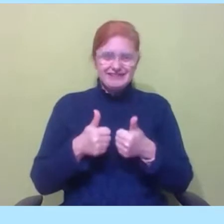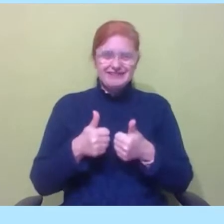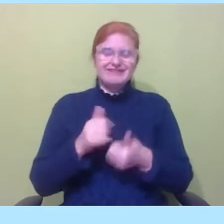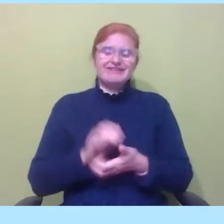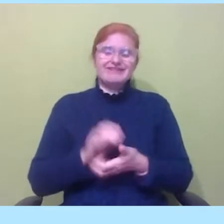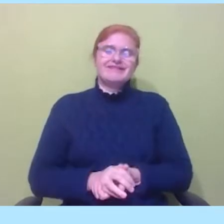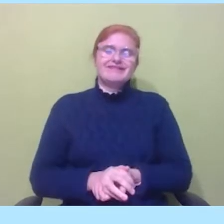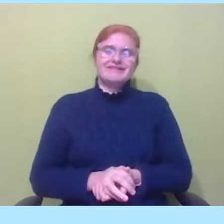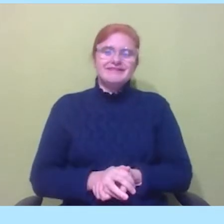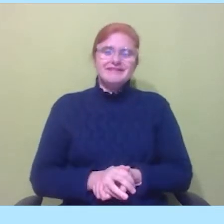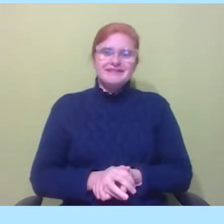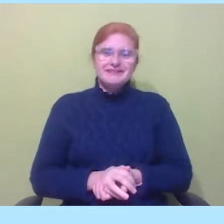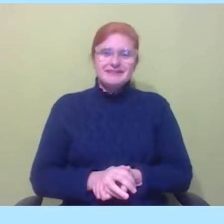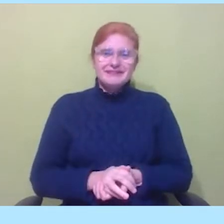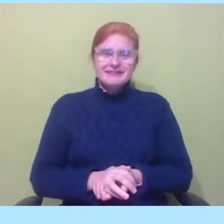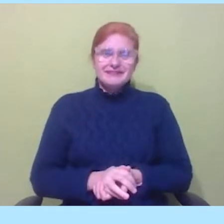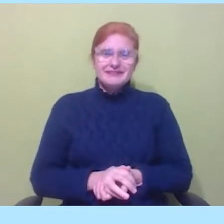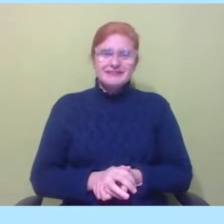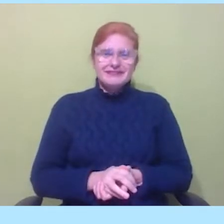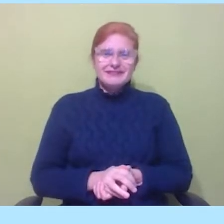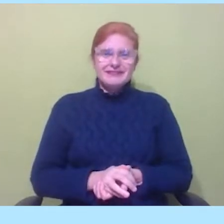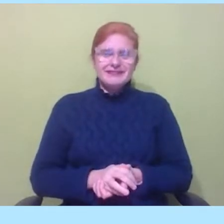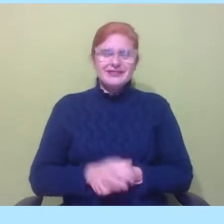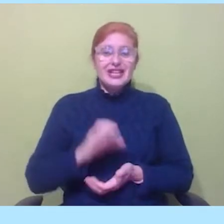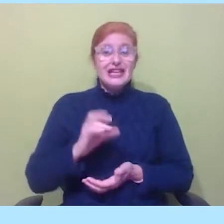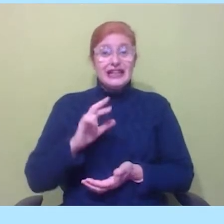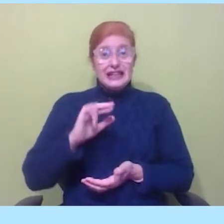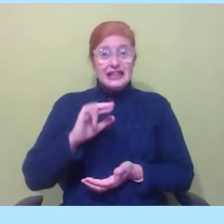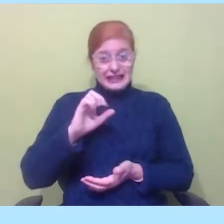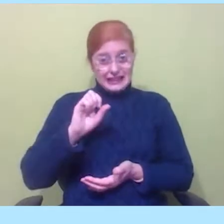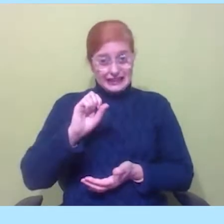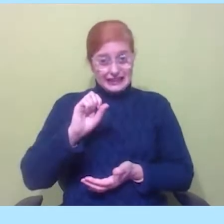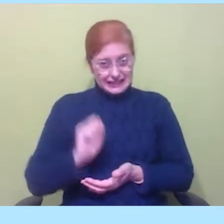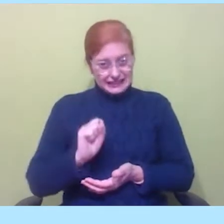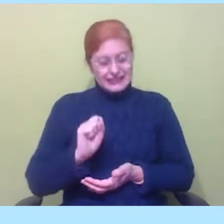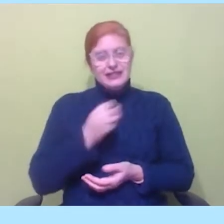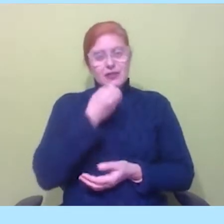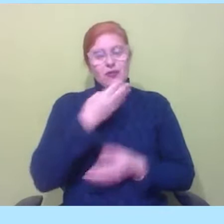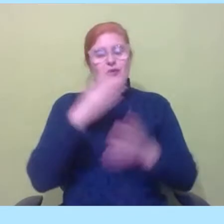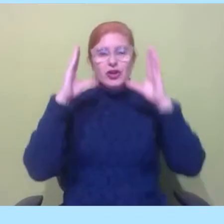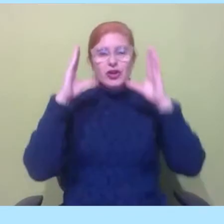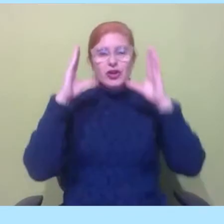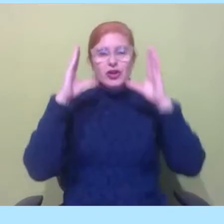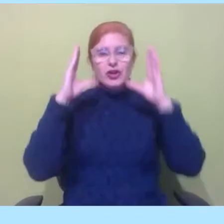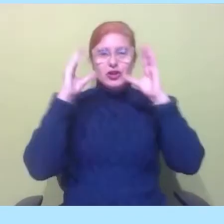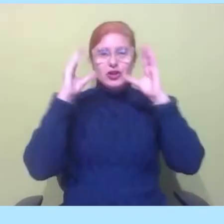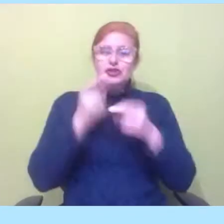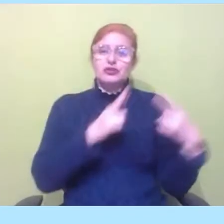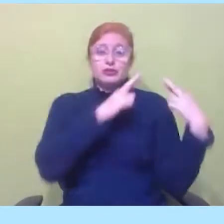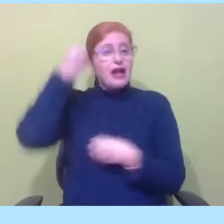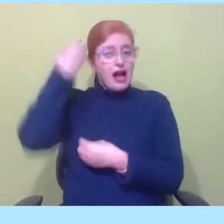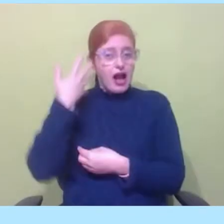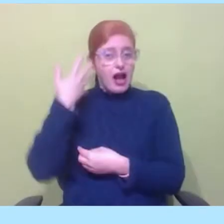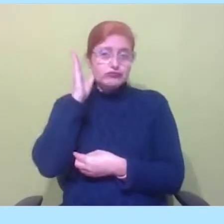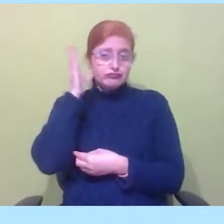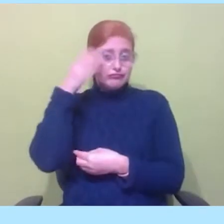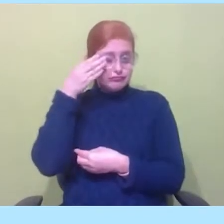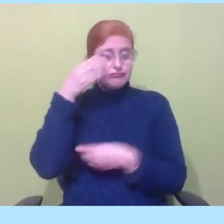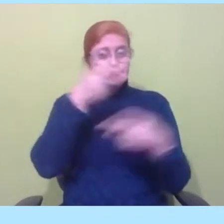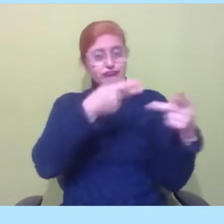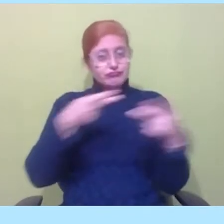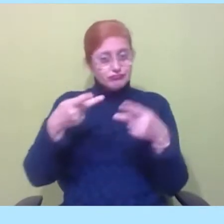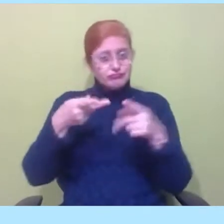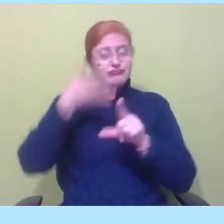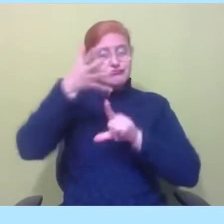Uhum. Boa noite, meu nome é Cristina Ken e eu sou a responsável pela audiodescrição dos webinários. Então, nós vamos descrever